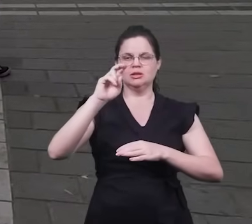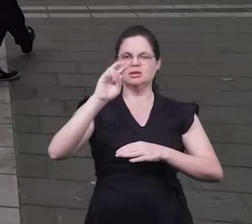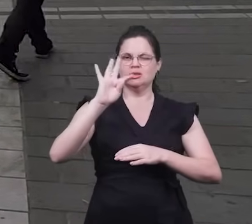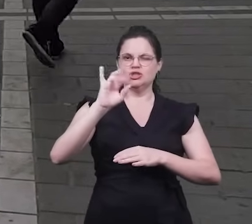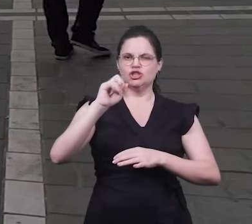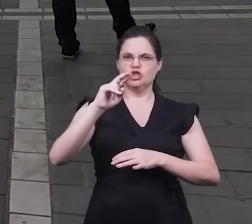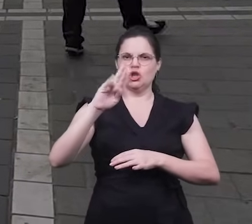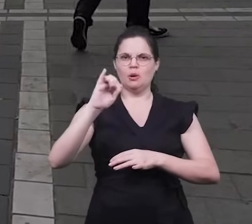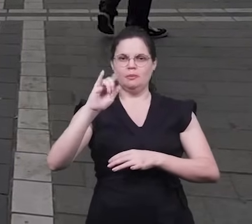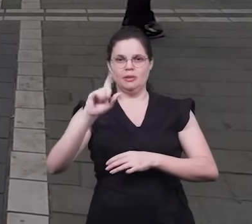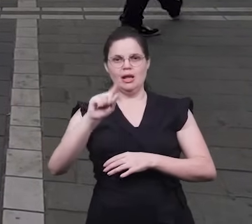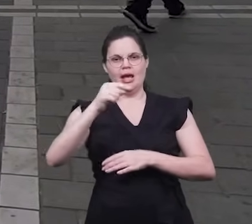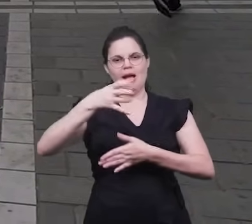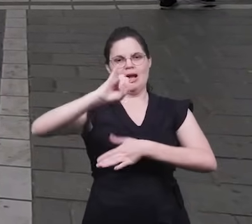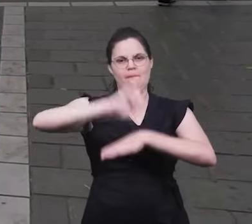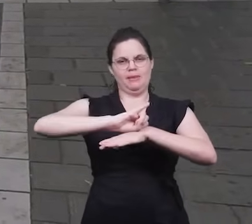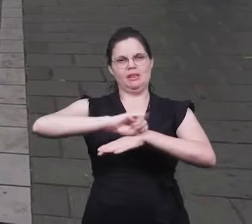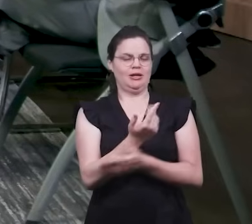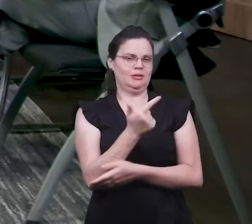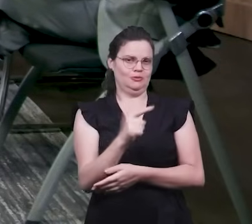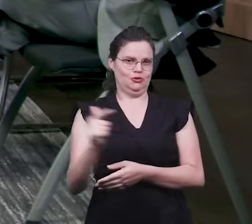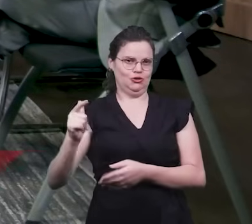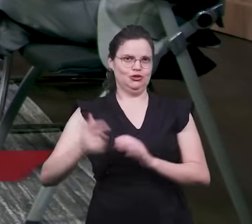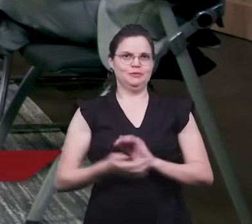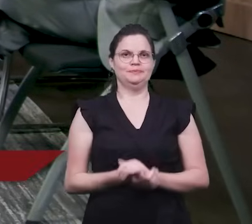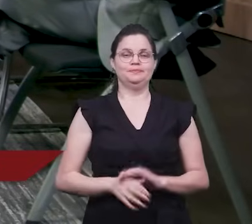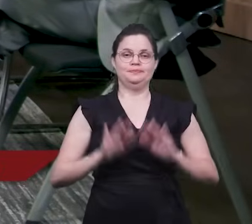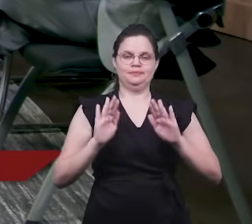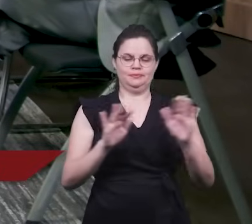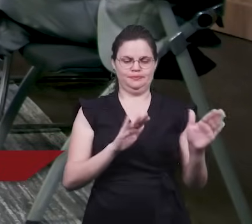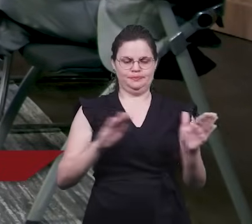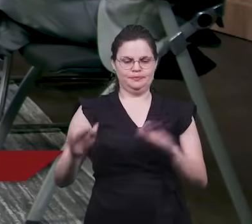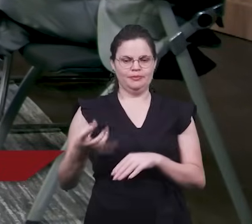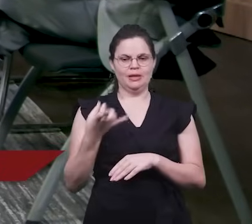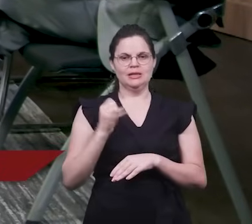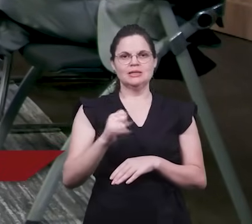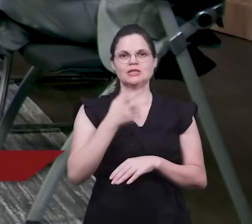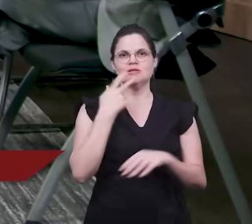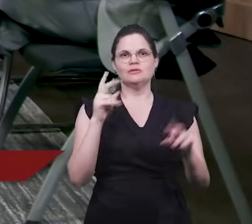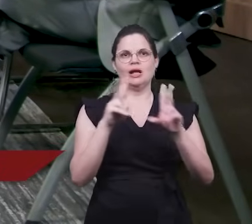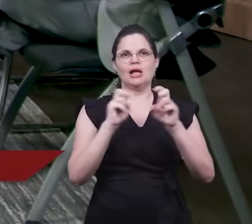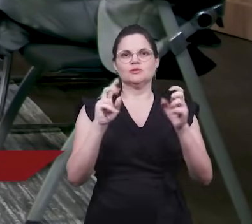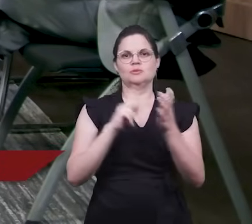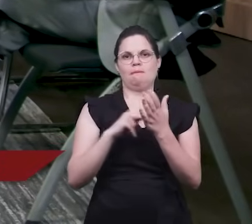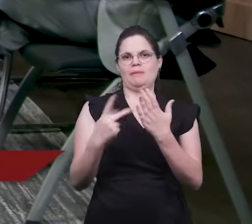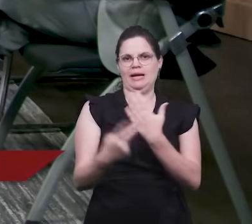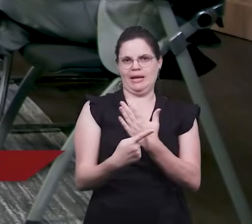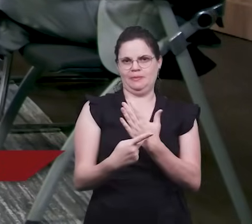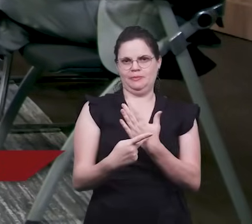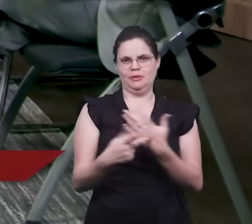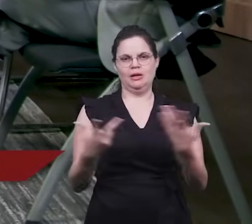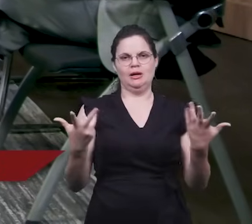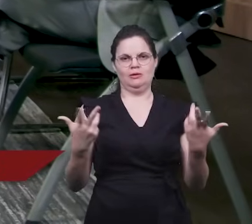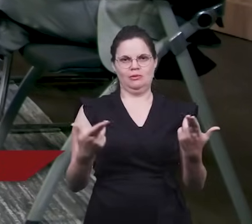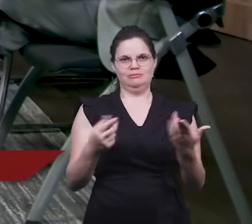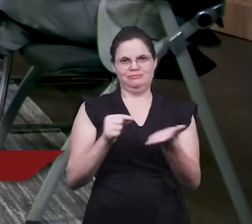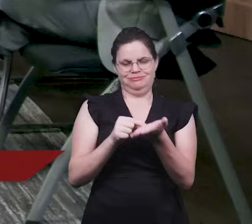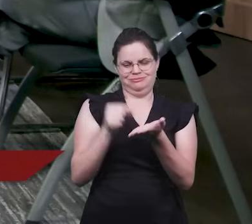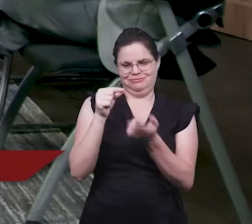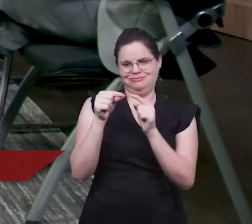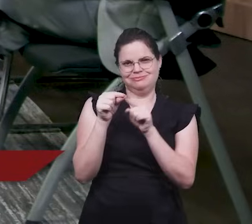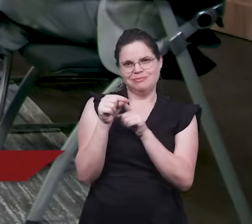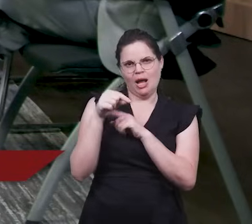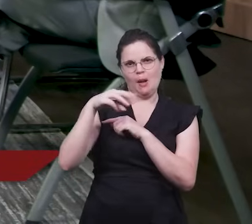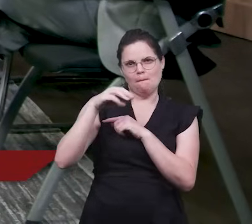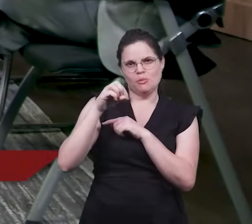do Império em 330. Bom, quando a gente fala sobre a parábola, nesse caso a parábola do